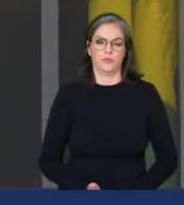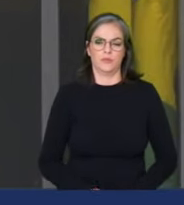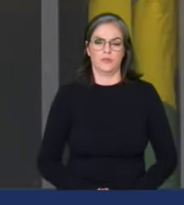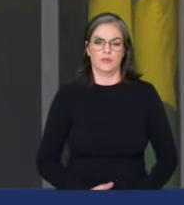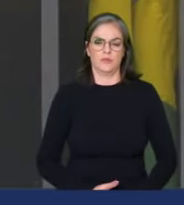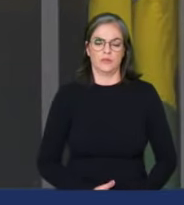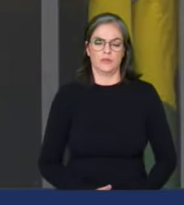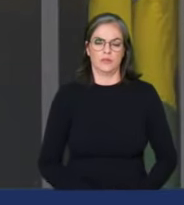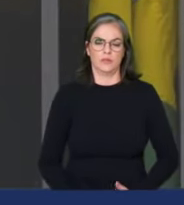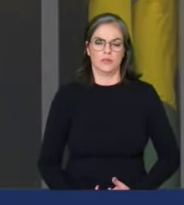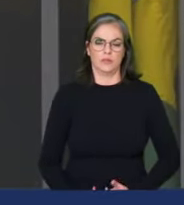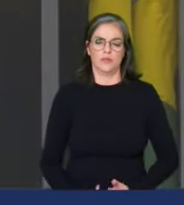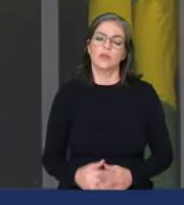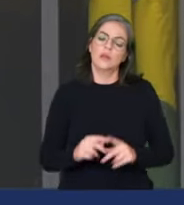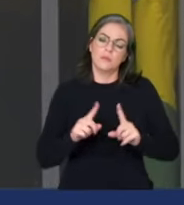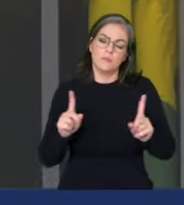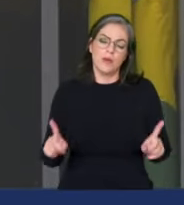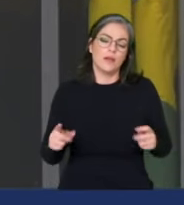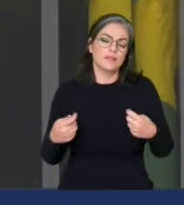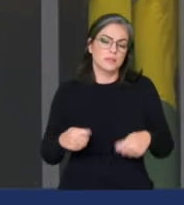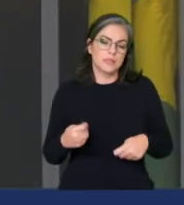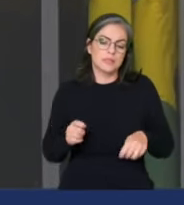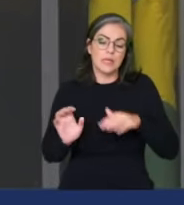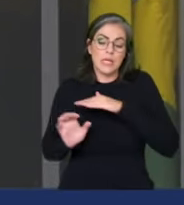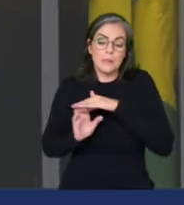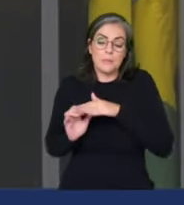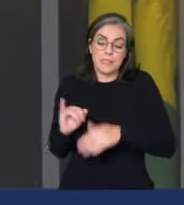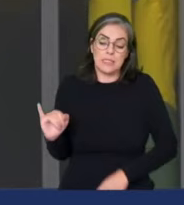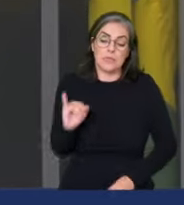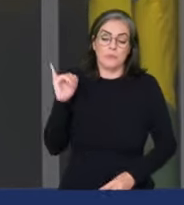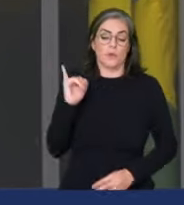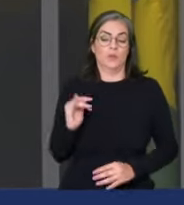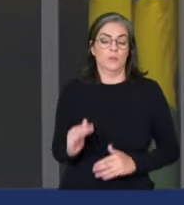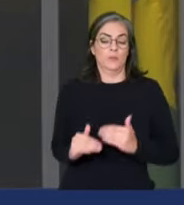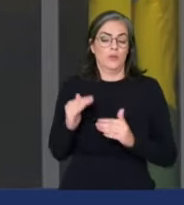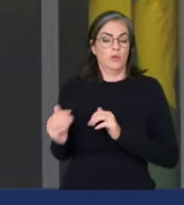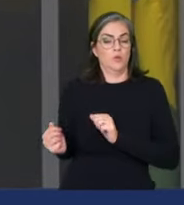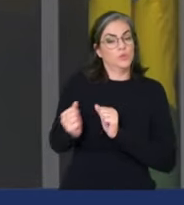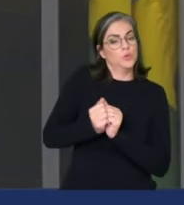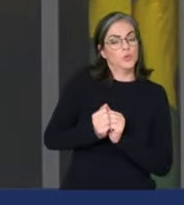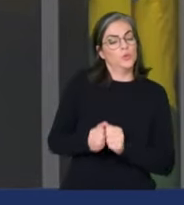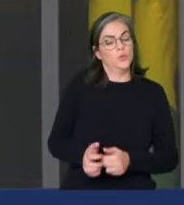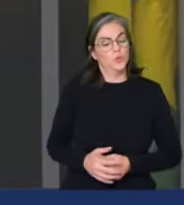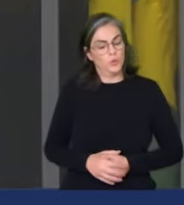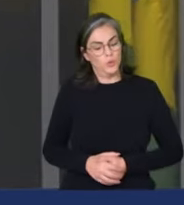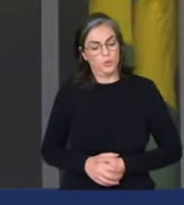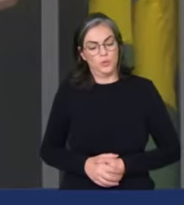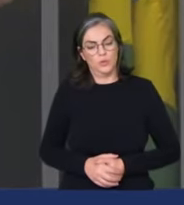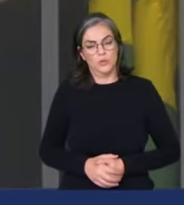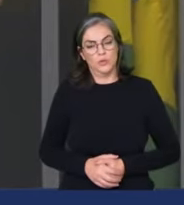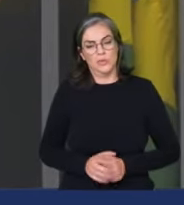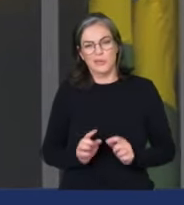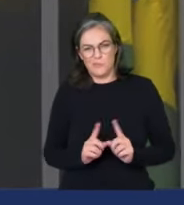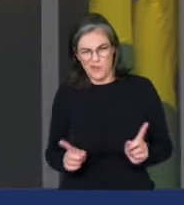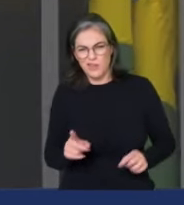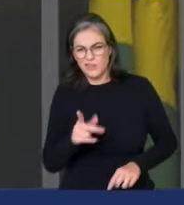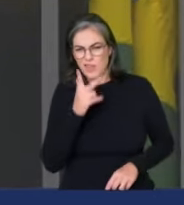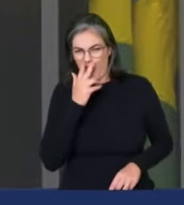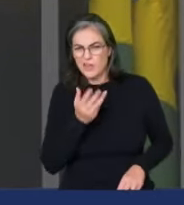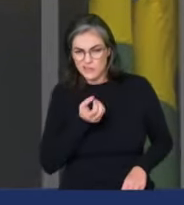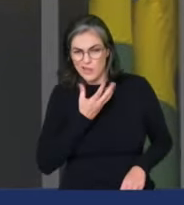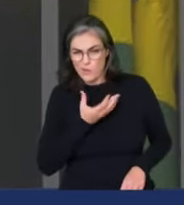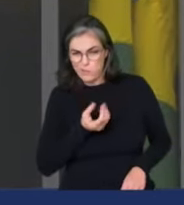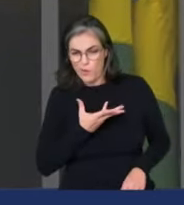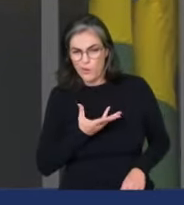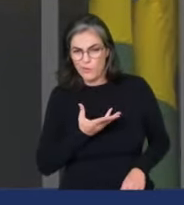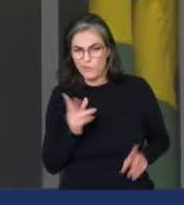nas empresas que são chave para o seu desenvolvimento. Ou está bom o que está acontecendo com o aço, que a